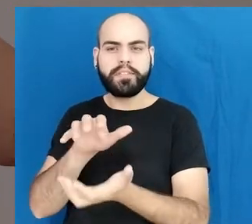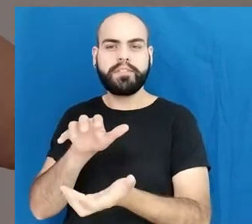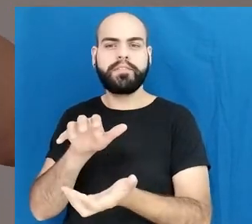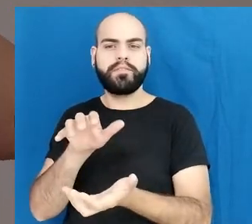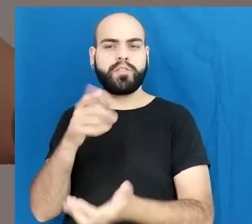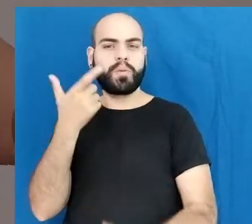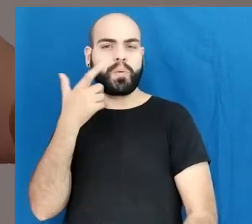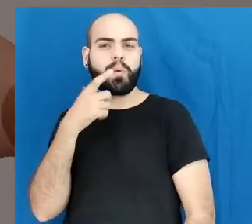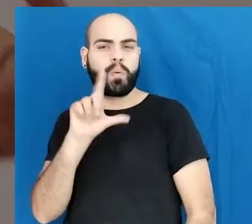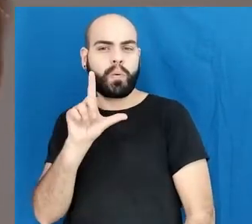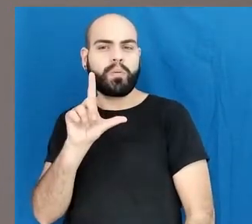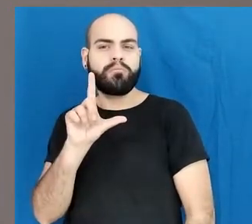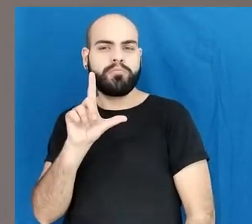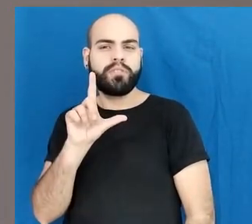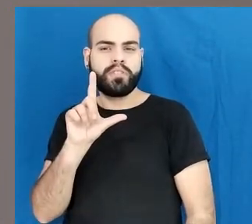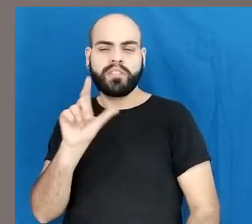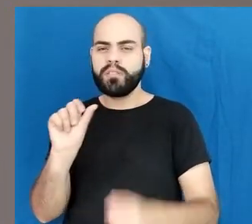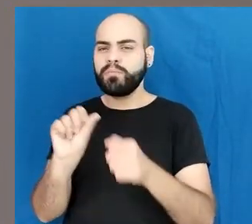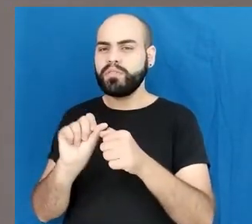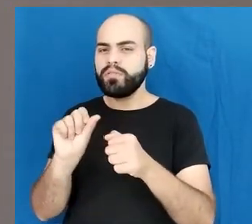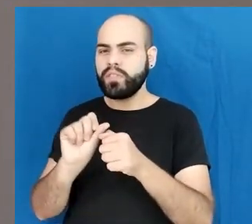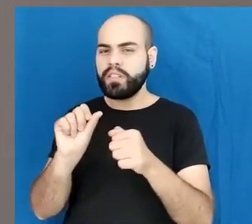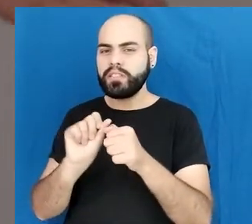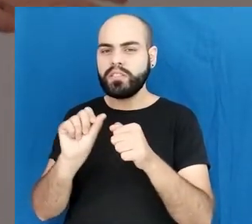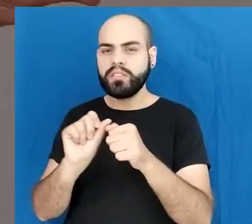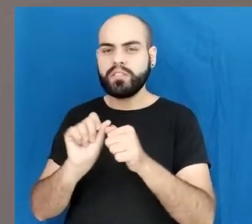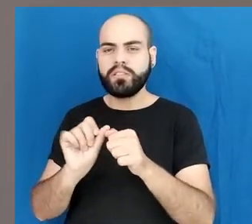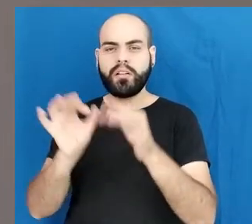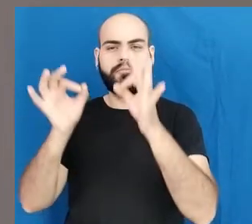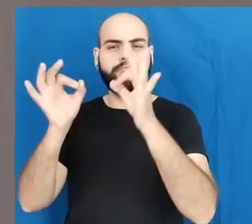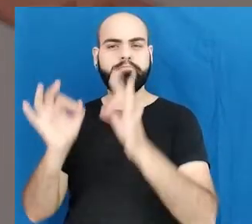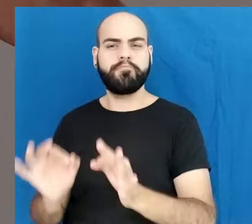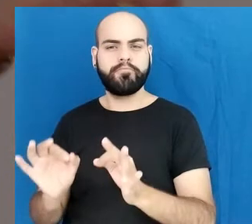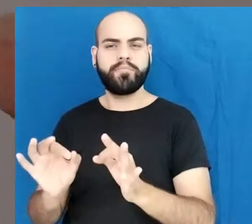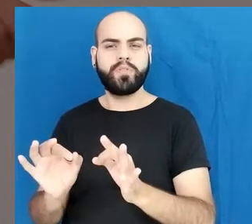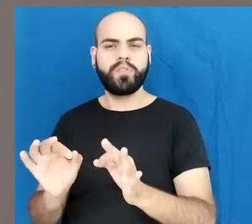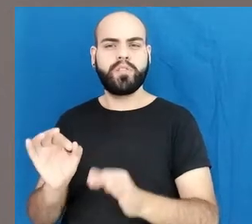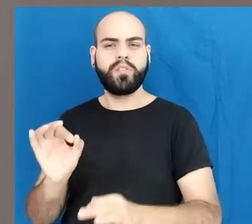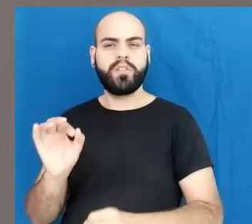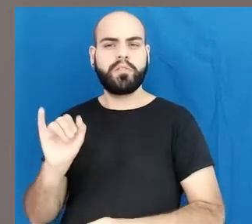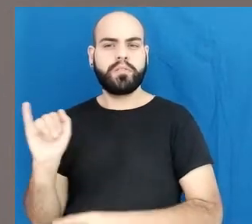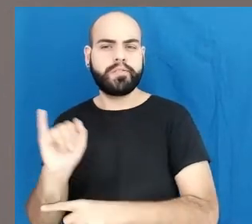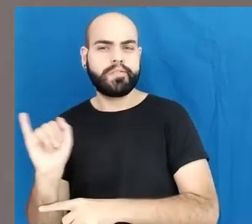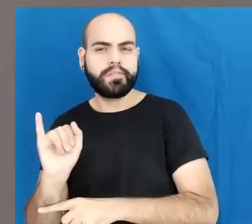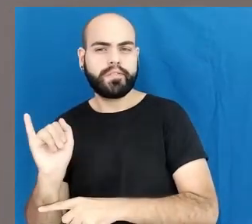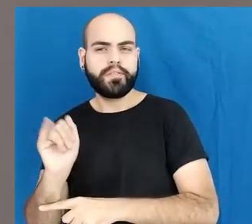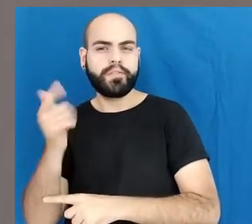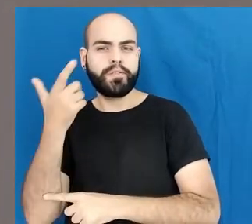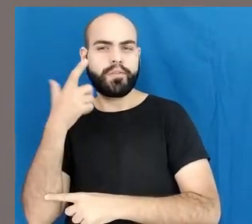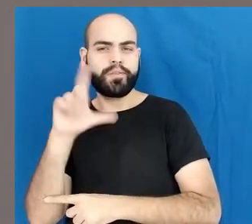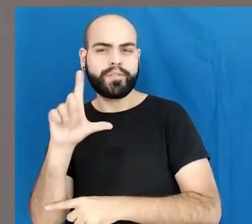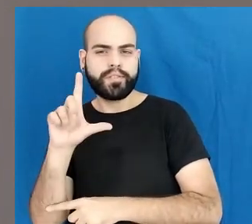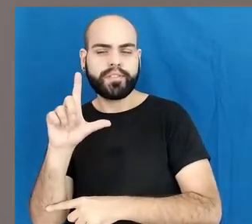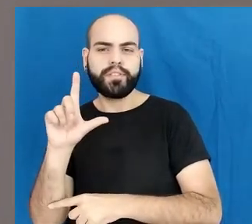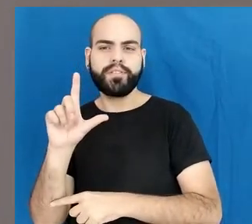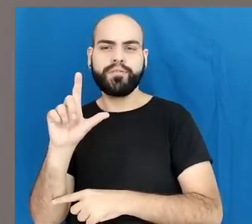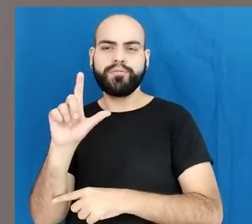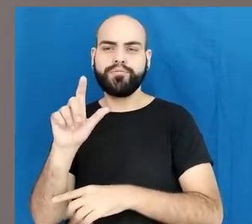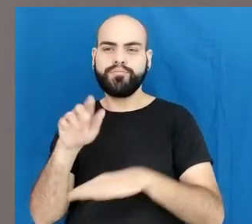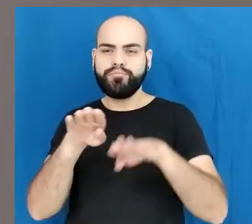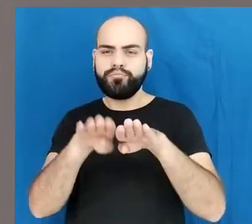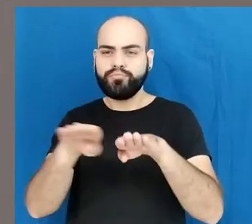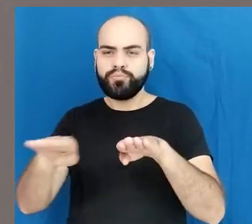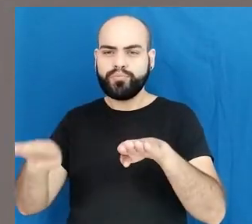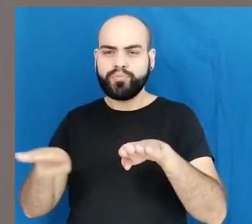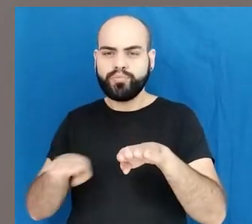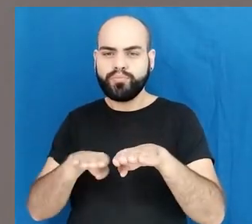mas a gente conseguiu fazer uma coisa digna. O IEFA, na época, é que conseguiu encontrar esses tacos de Peroba do Campo,